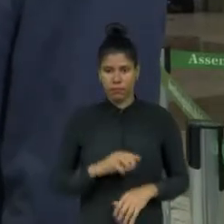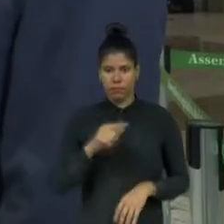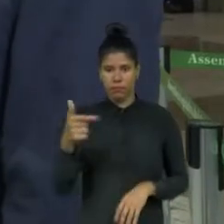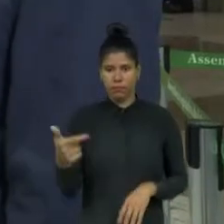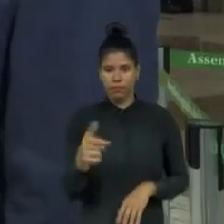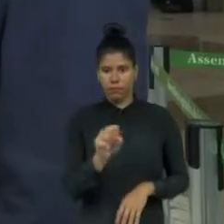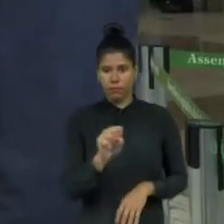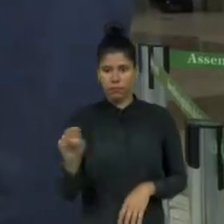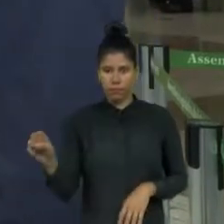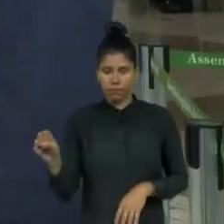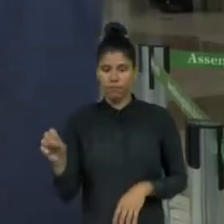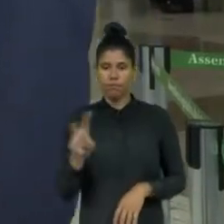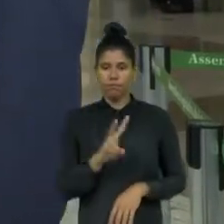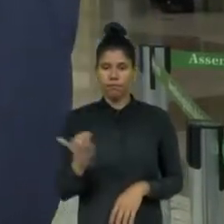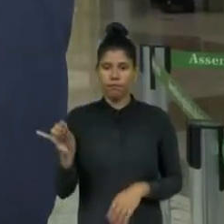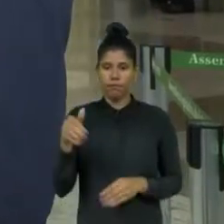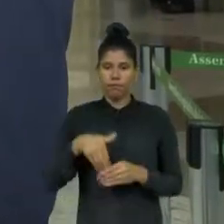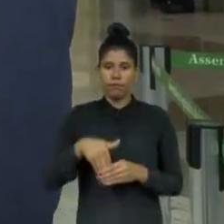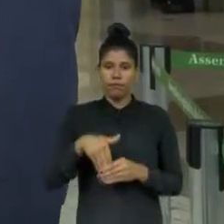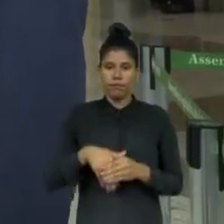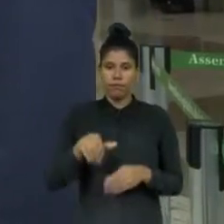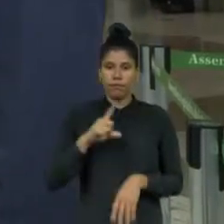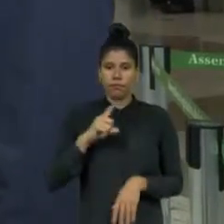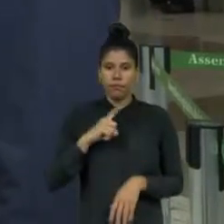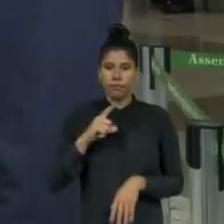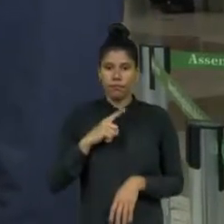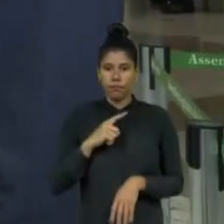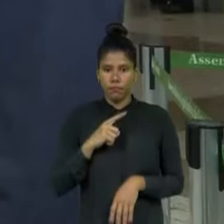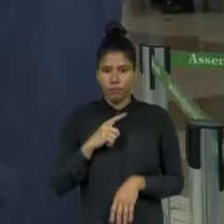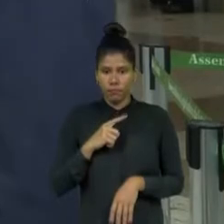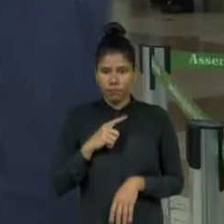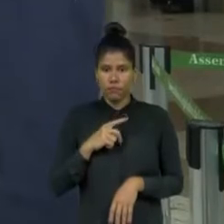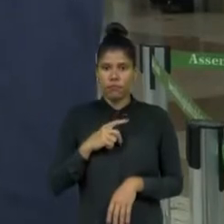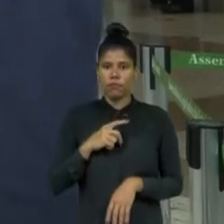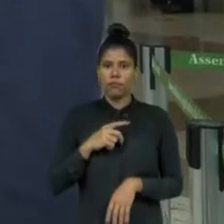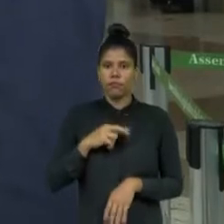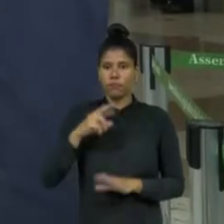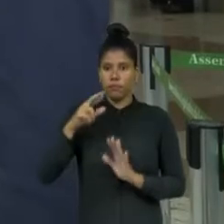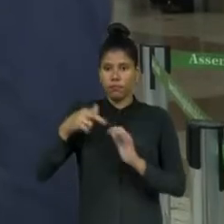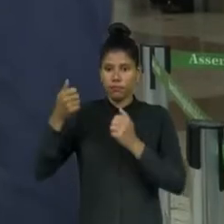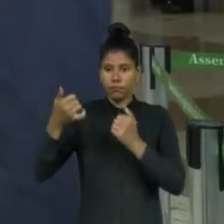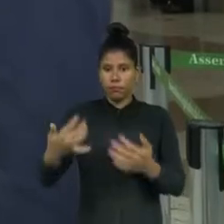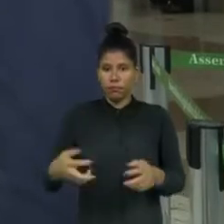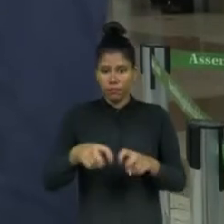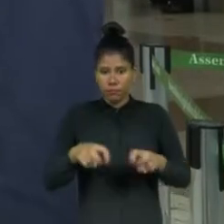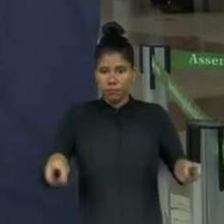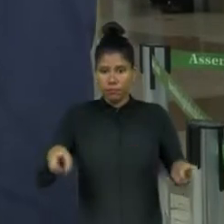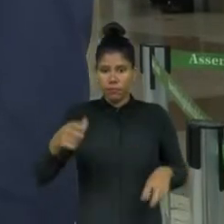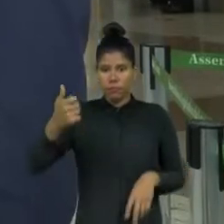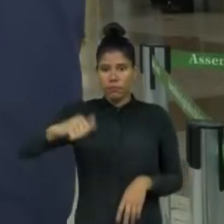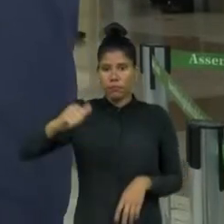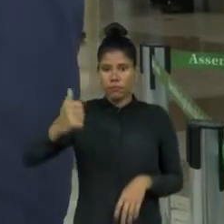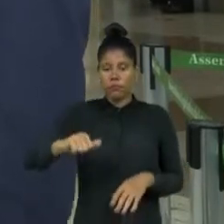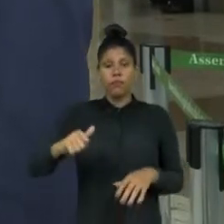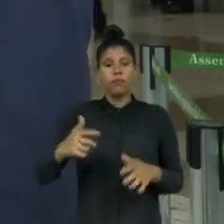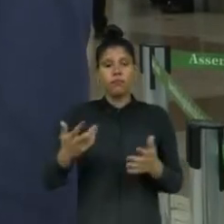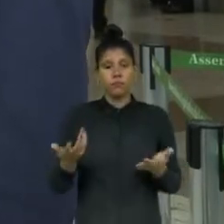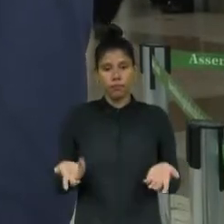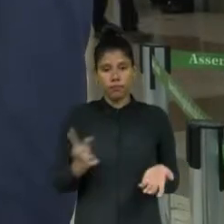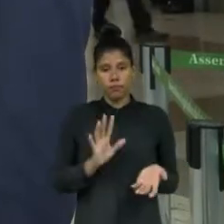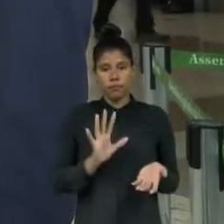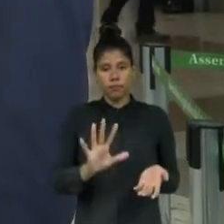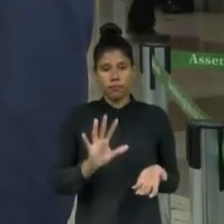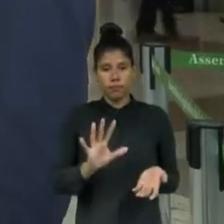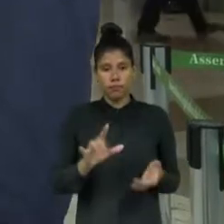ainda é designado ainda um relator da mesa diretora, a mesa vai analisar, mas foi um brilhante trabalho feito pela comissão